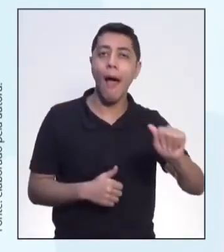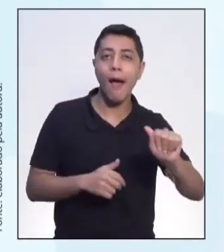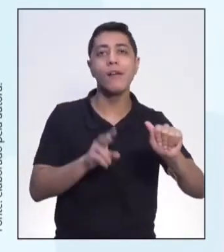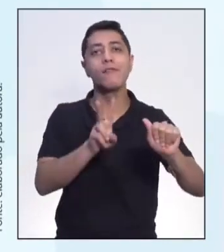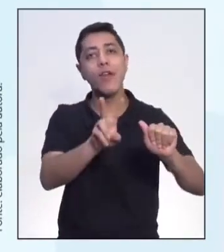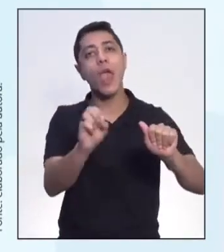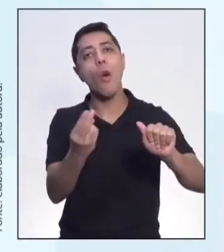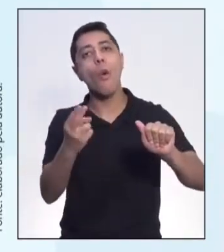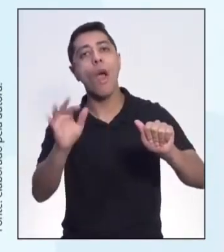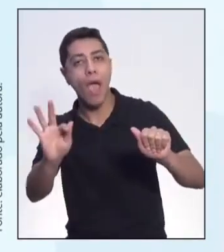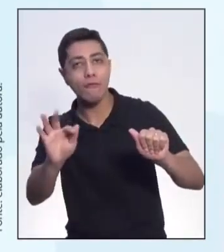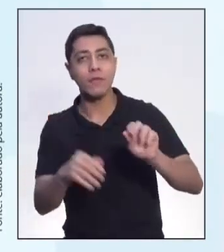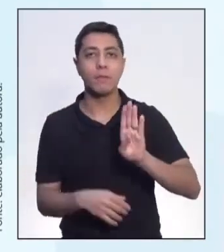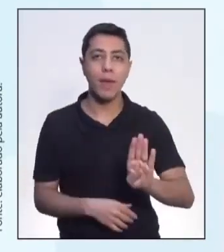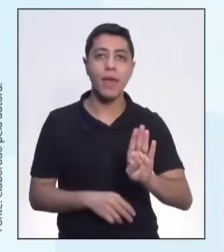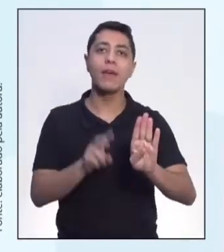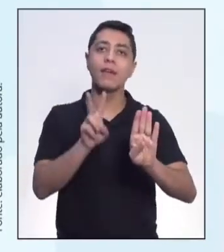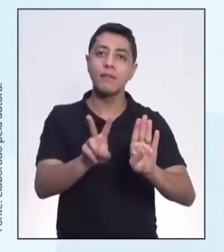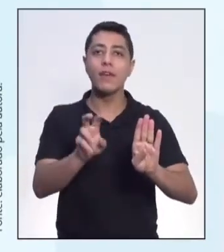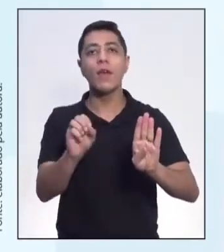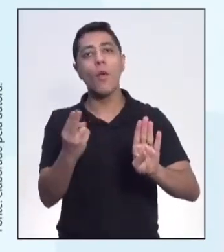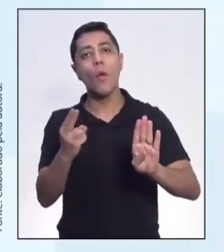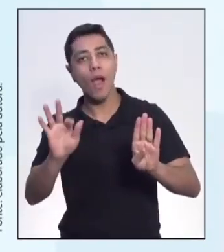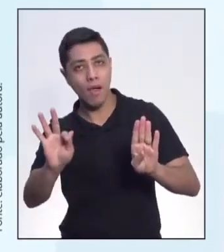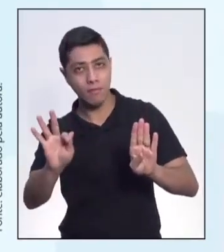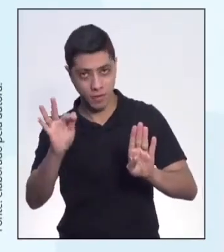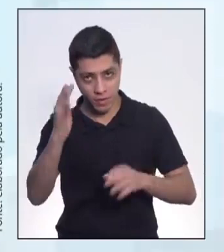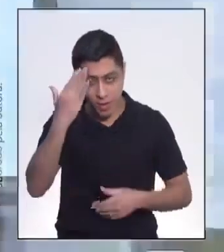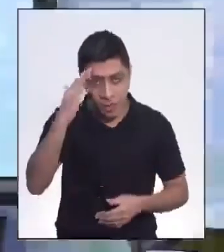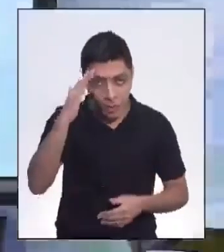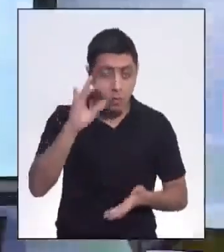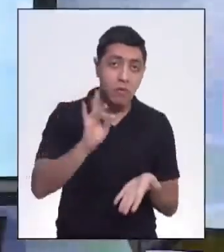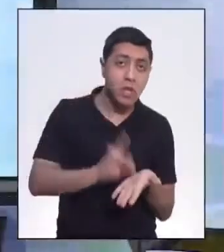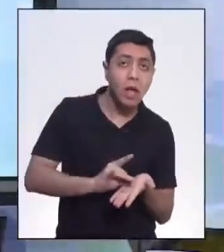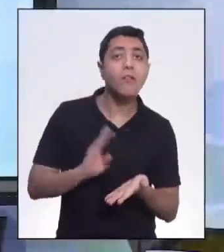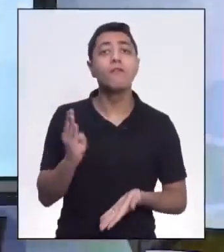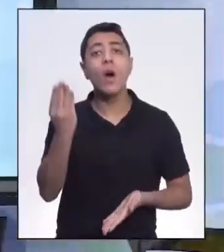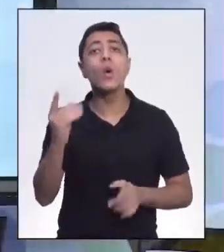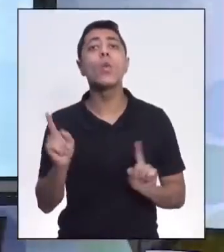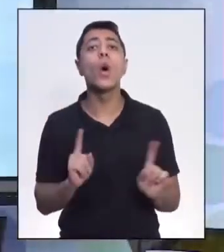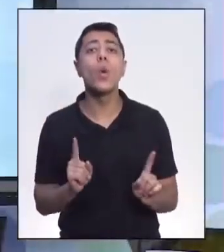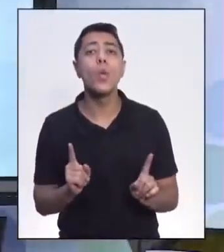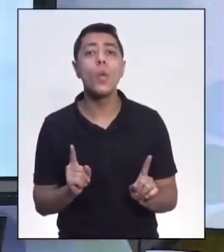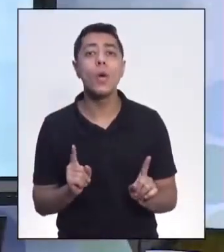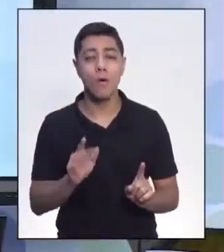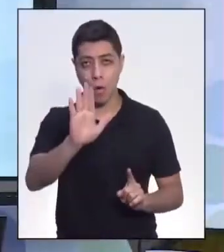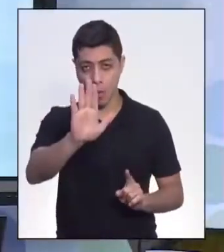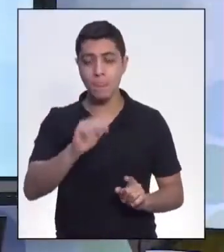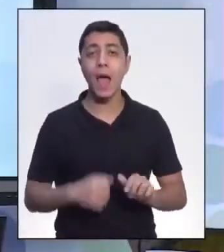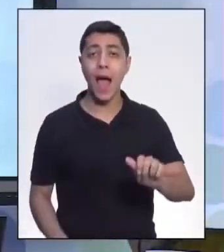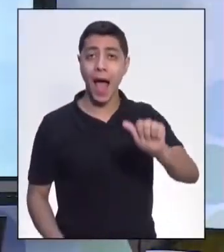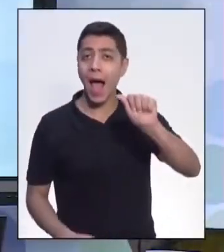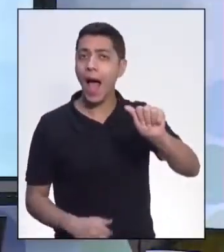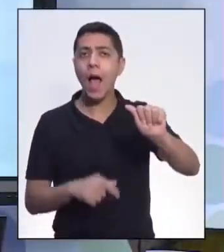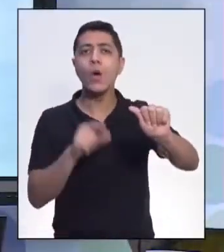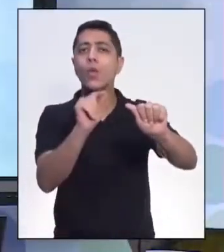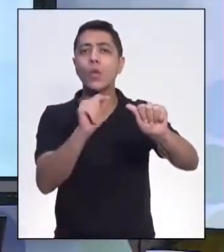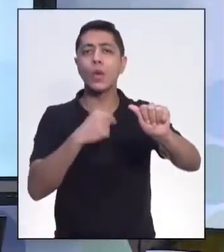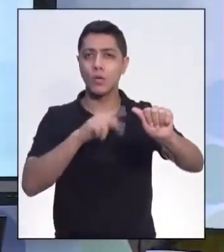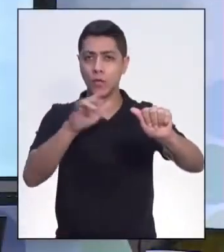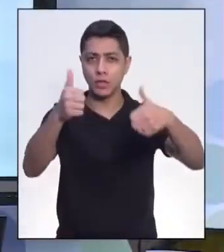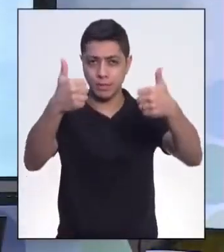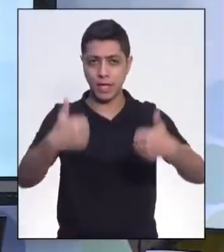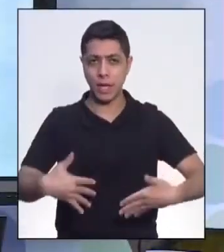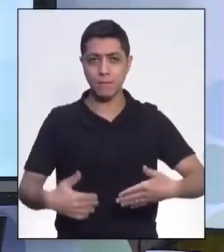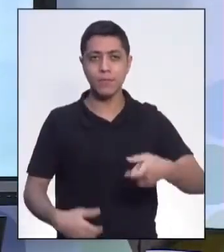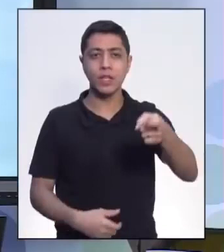verdadeiro ou falso. Então, me acompanhe aqui para eu poder explicar o que significa isso que está escrito no item A. Então, está escrito assim, ó. X²